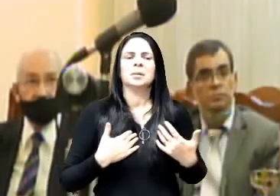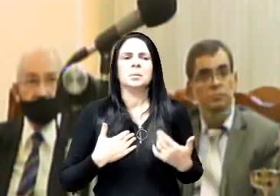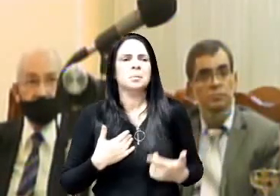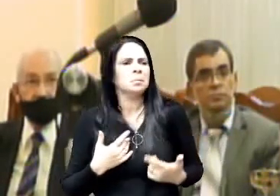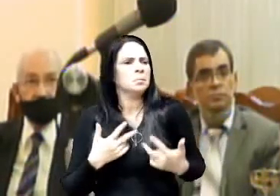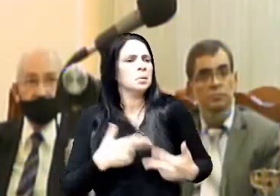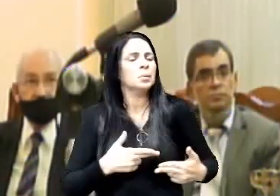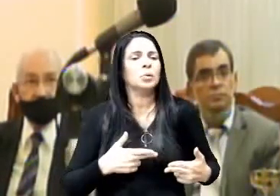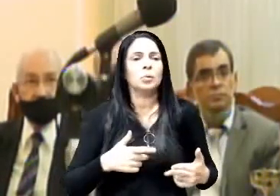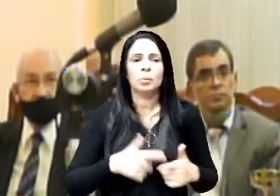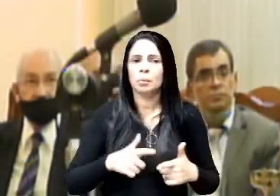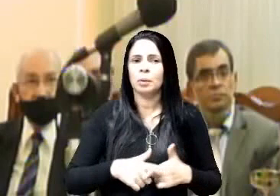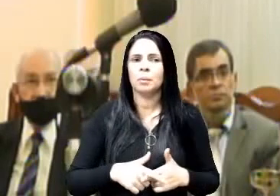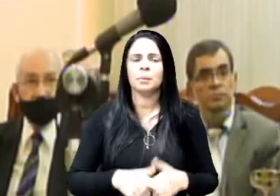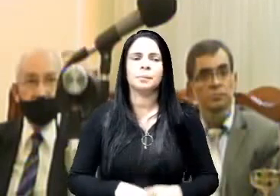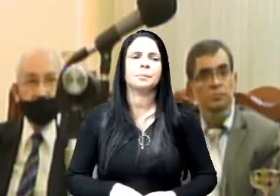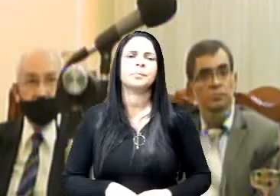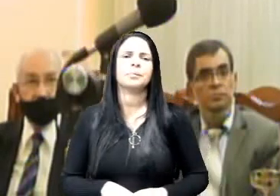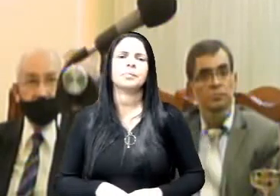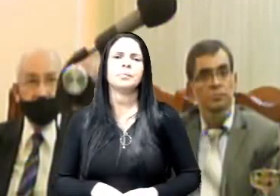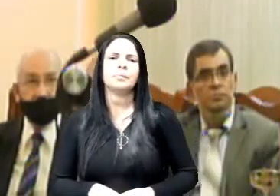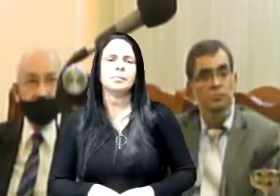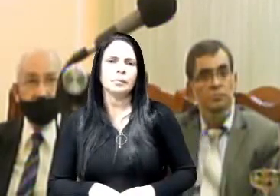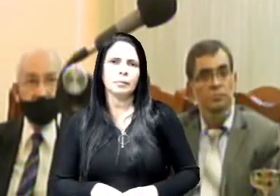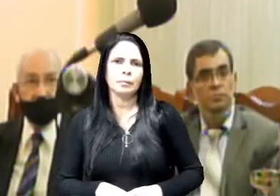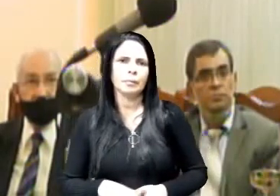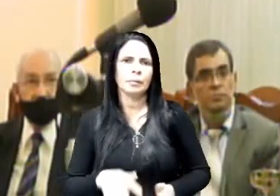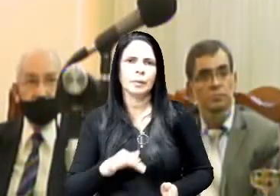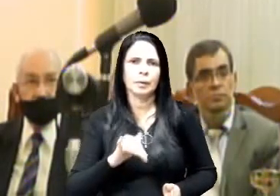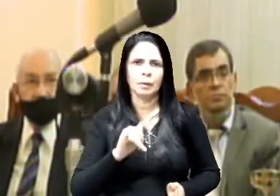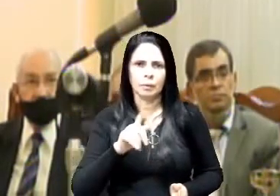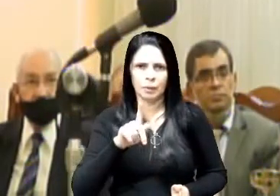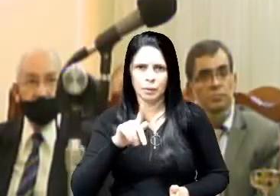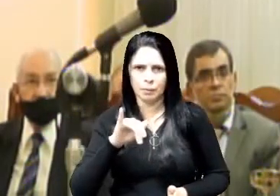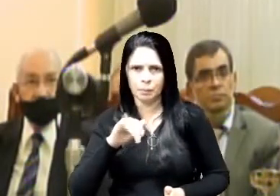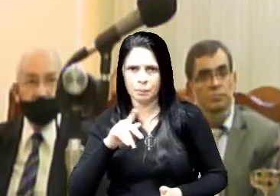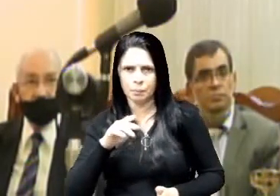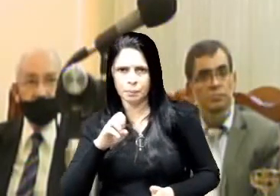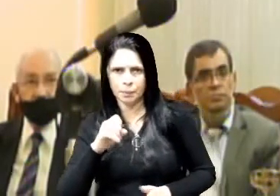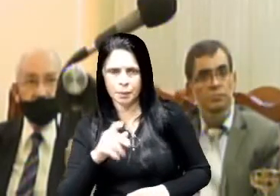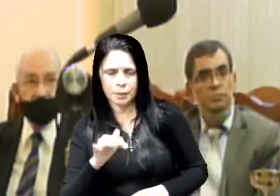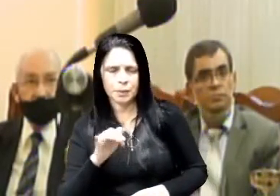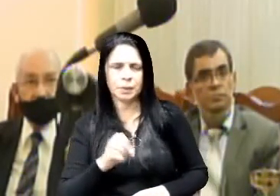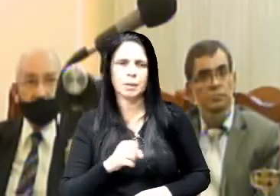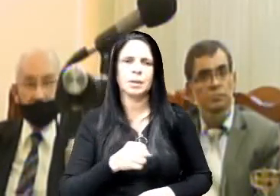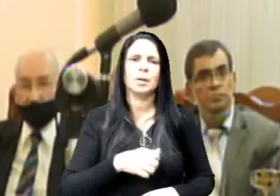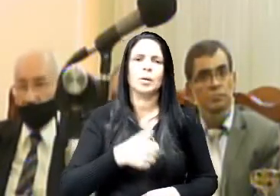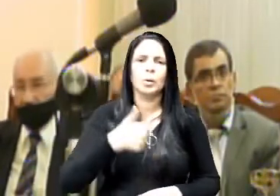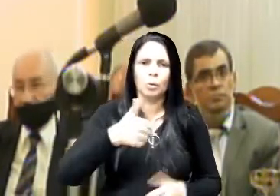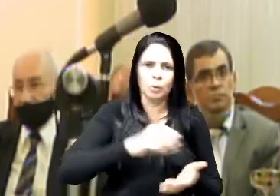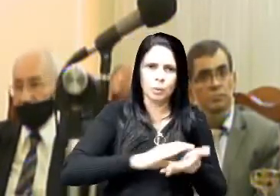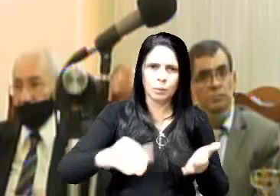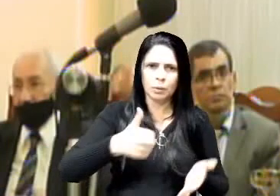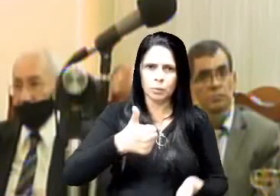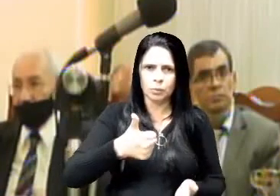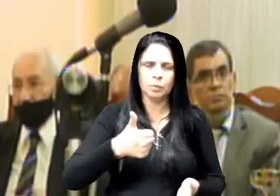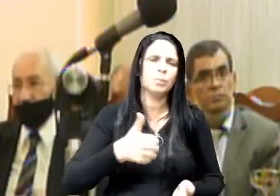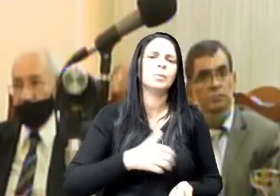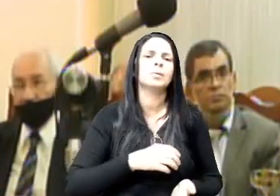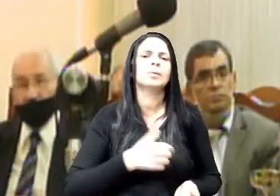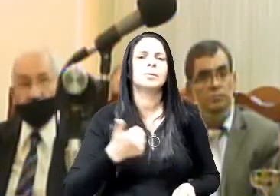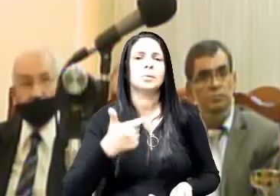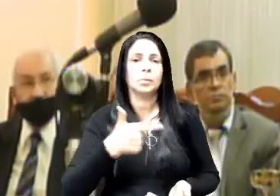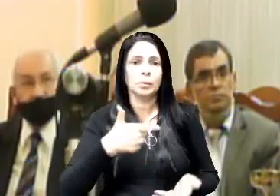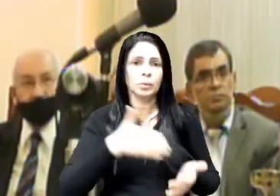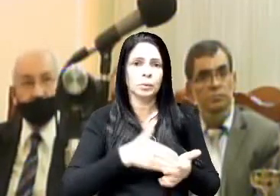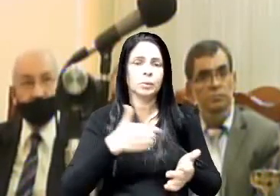Aleluia. Filipenses 1, 12. Glória a Deus. Olha o que o apóstolo Paulo vai dizer aí quando ele